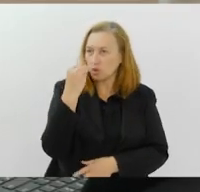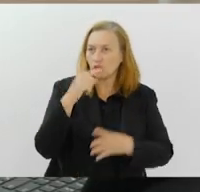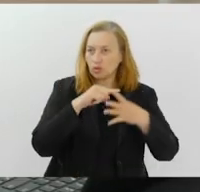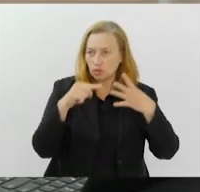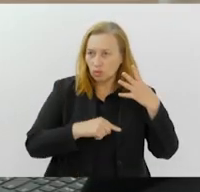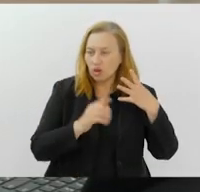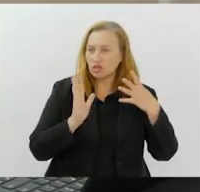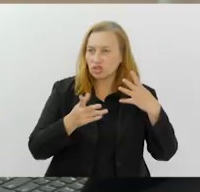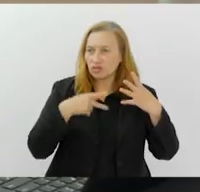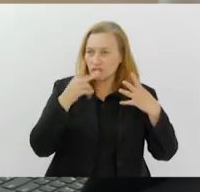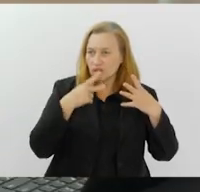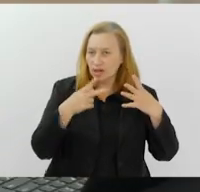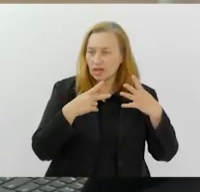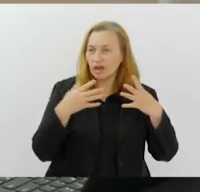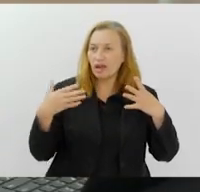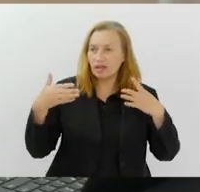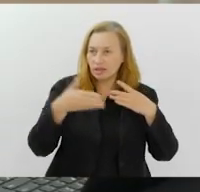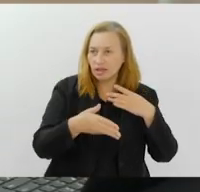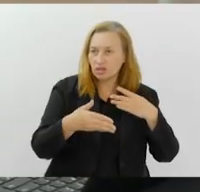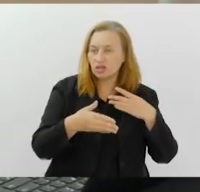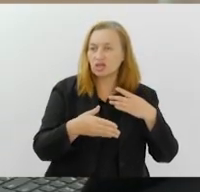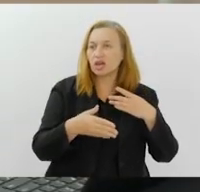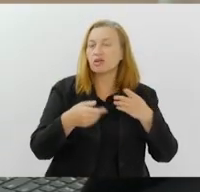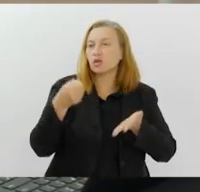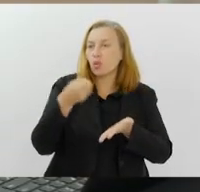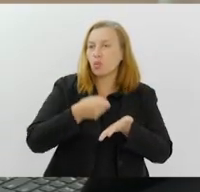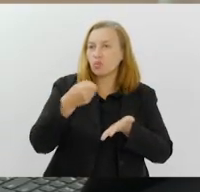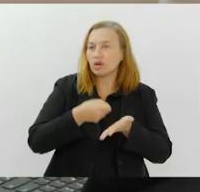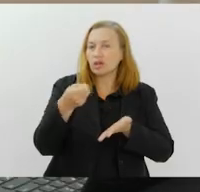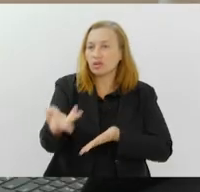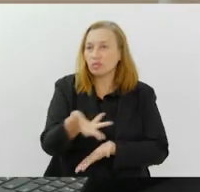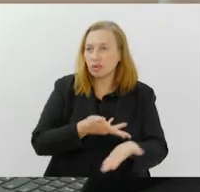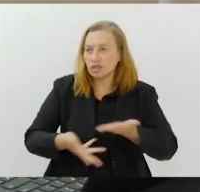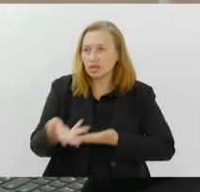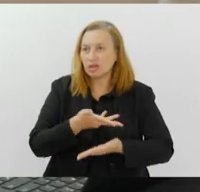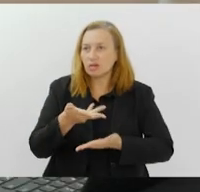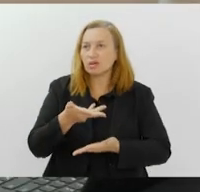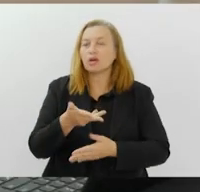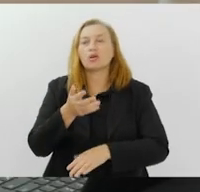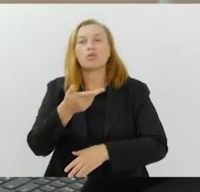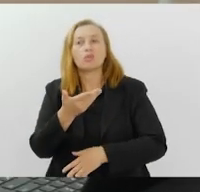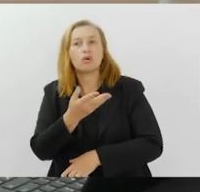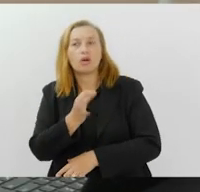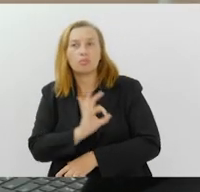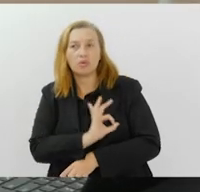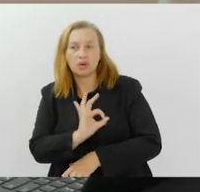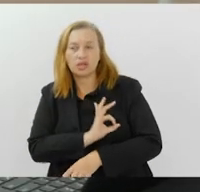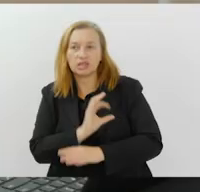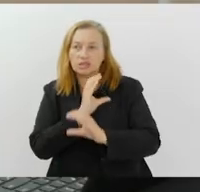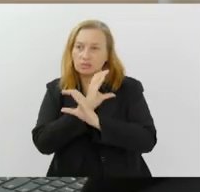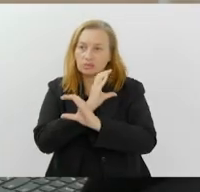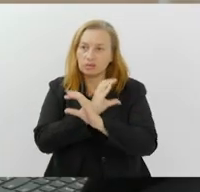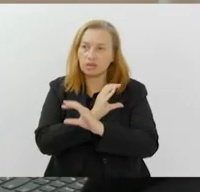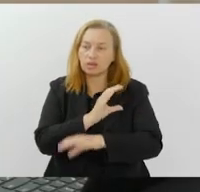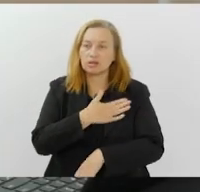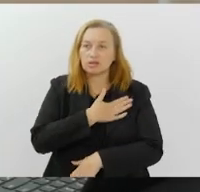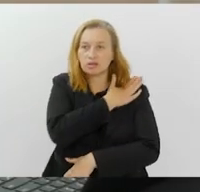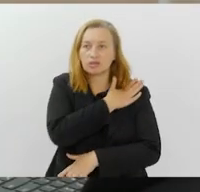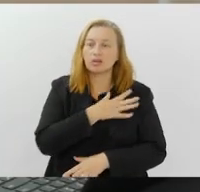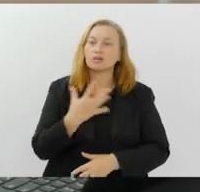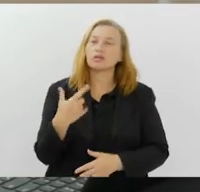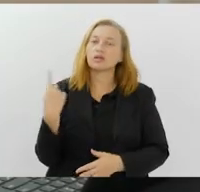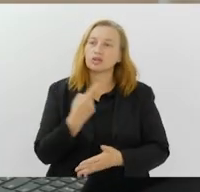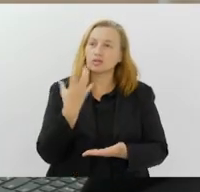chegar a uma identificação de uma pessoa que ela seja obrigada a compartilhar com a polícia civil e a polícia militar para que a gente anexe nos nossos